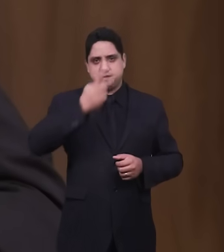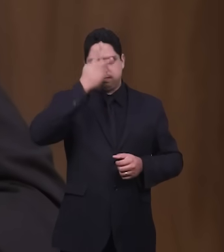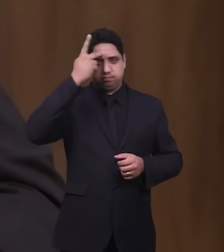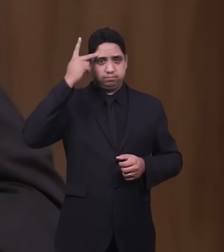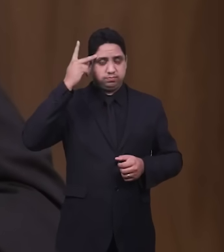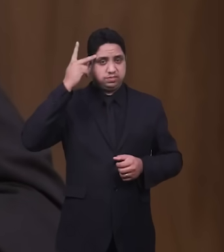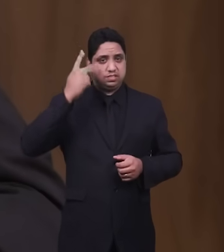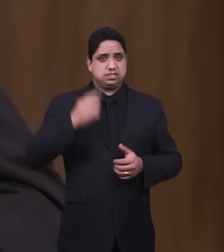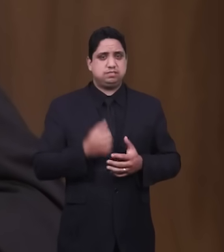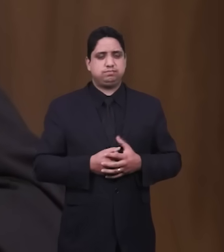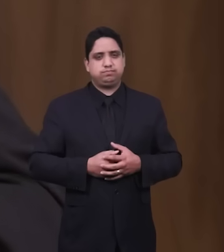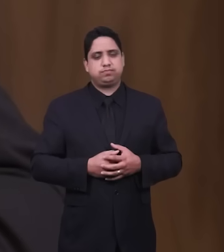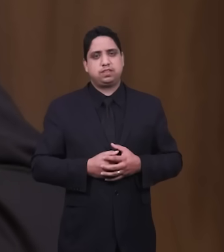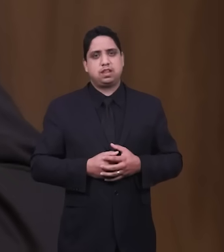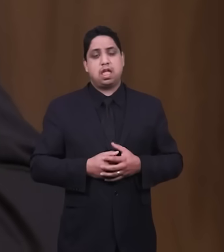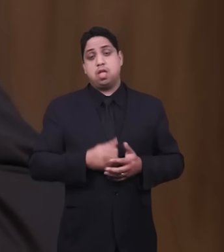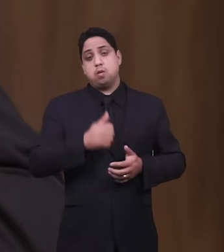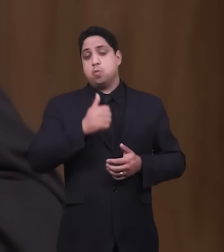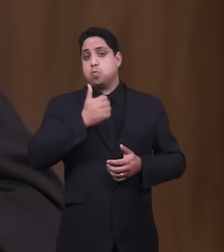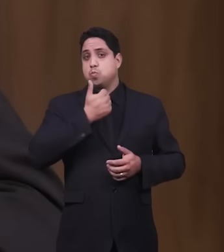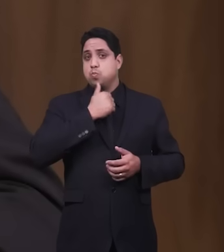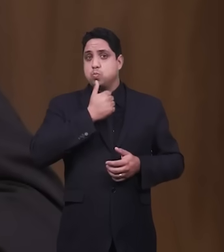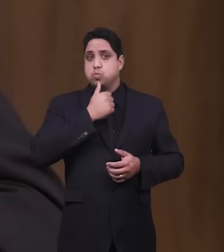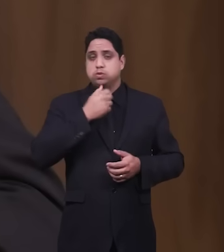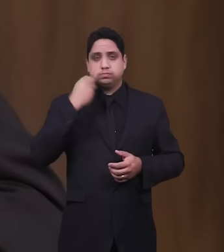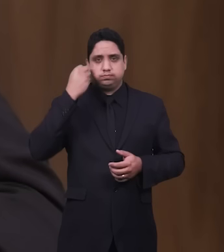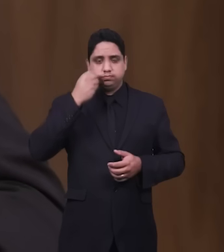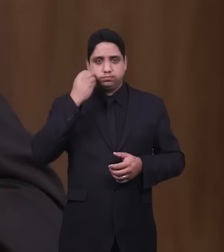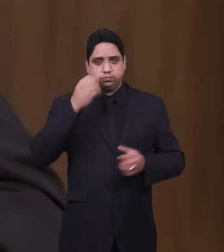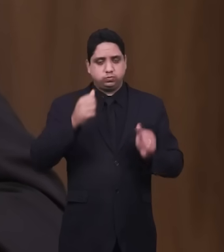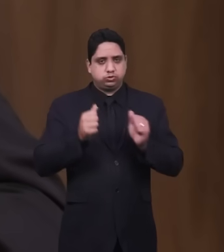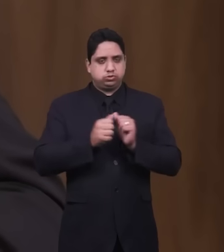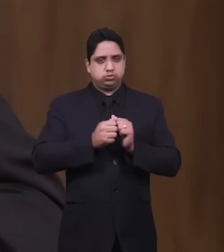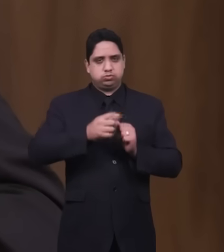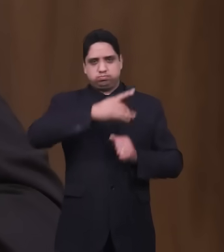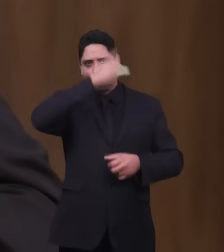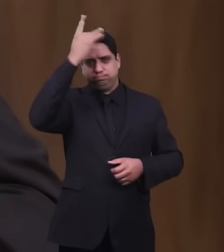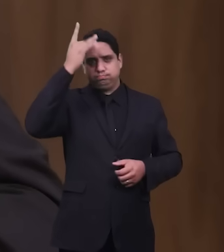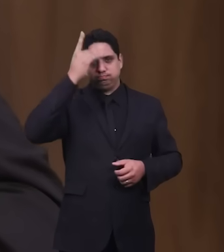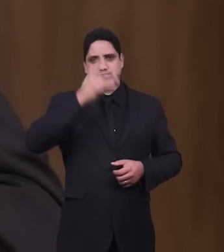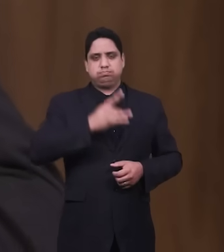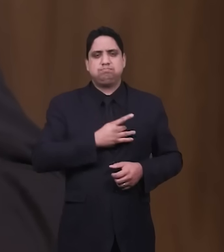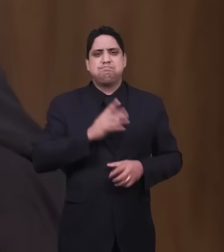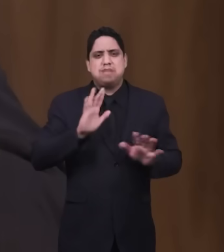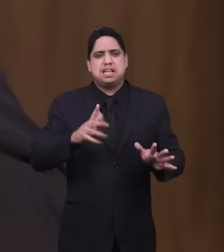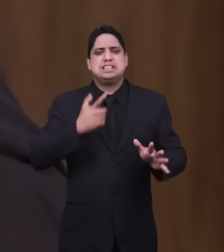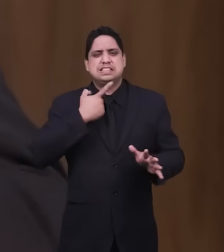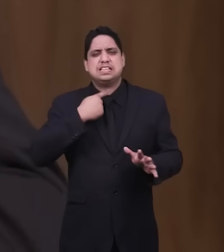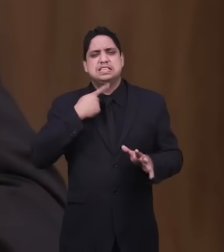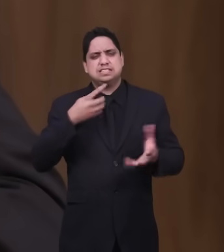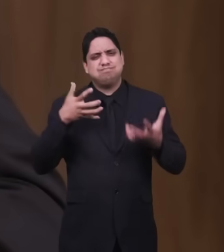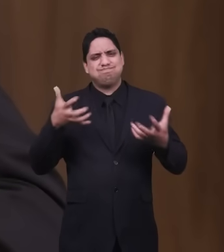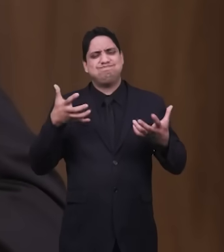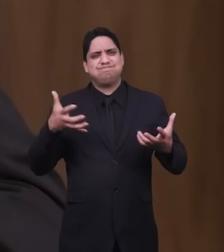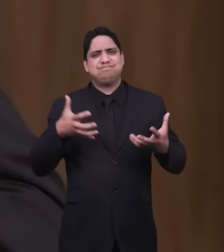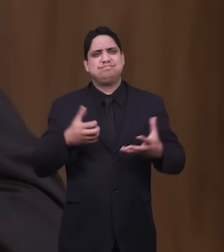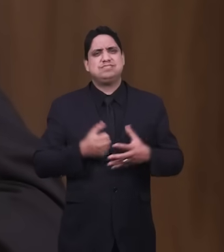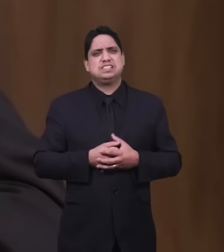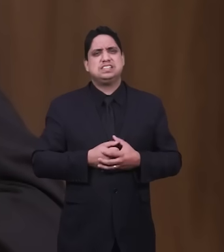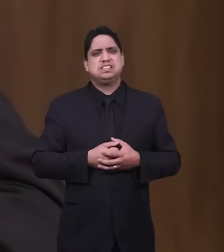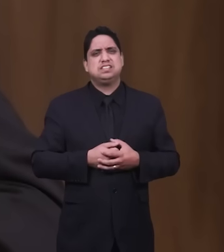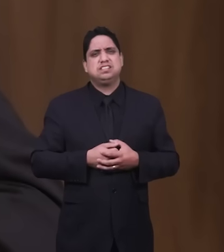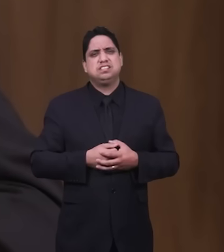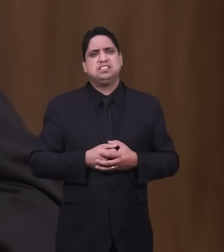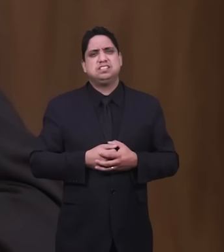irmãos que ainda não tiveram a experiência do batismo com o Espírito Santo, mas que desejam ter essa experiência,